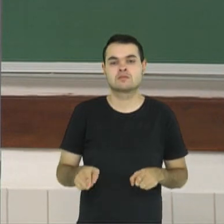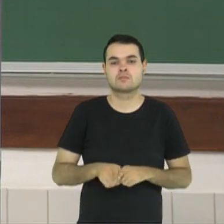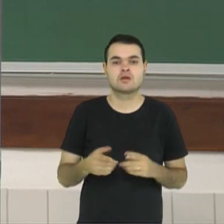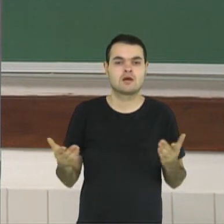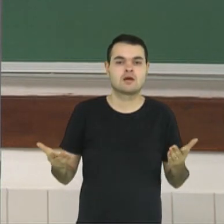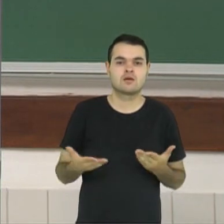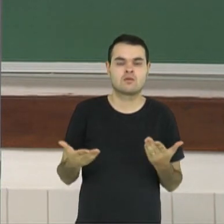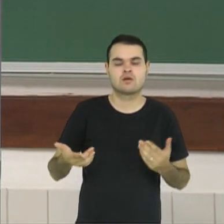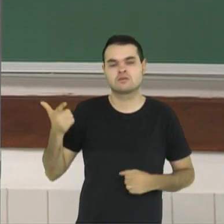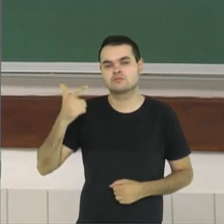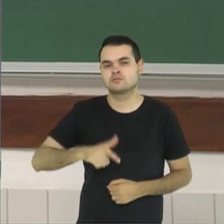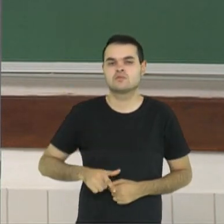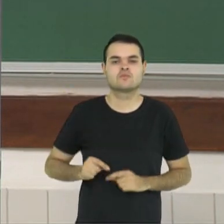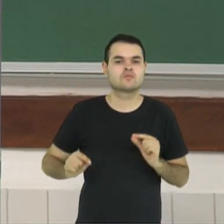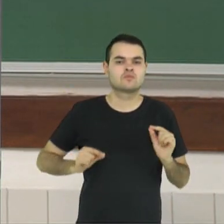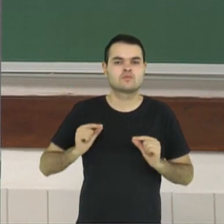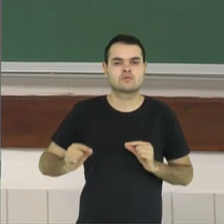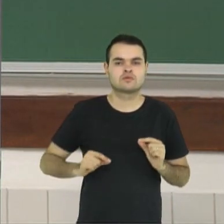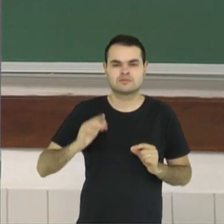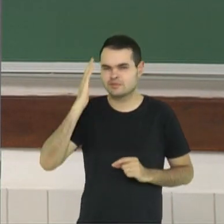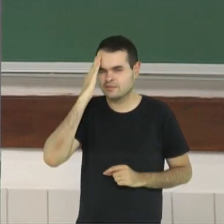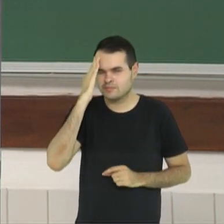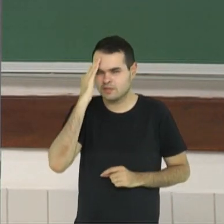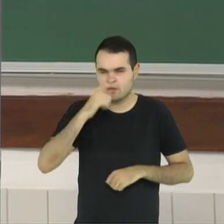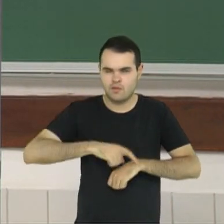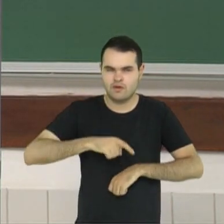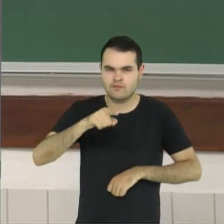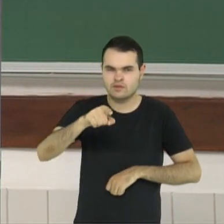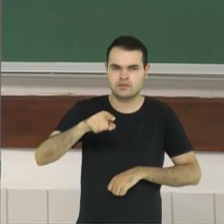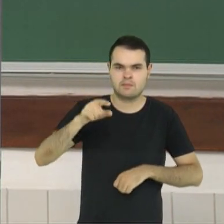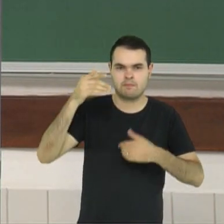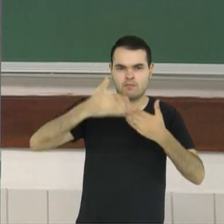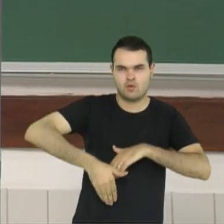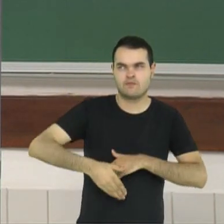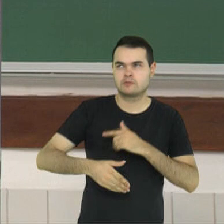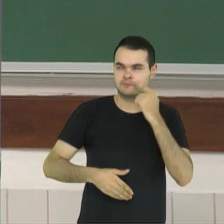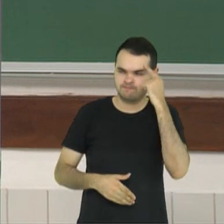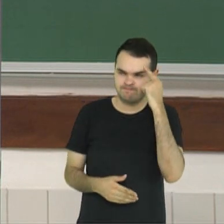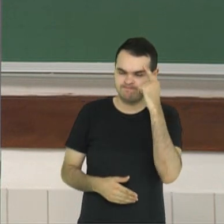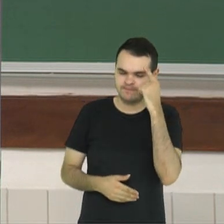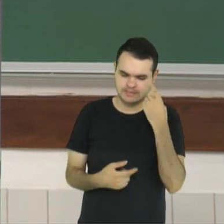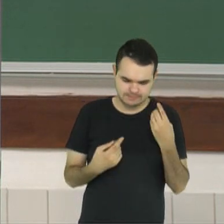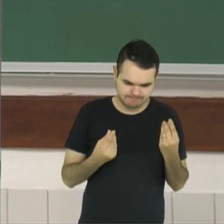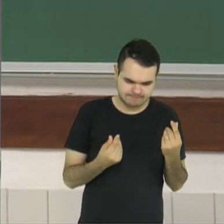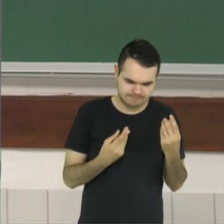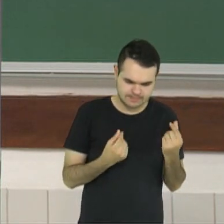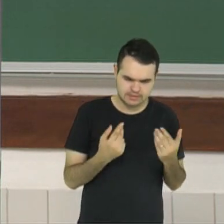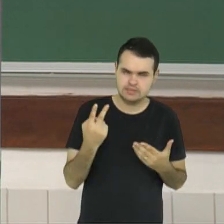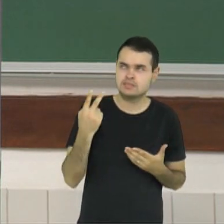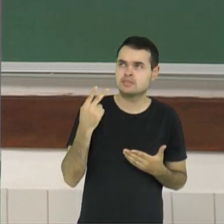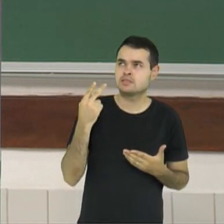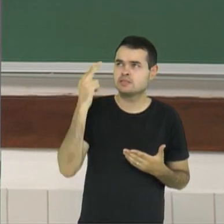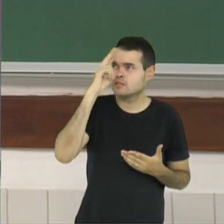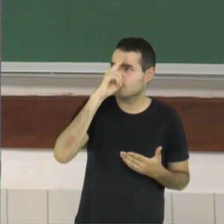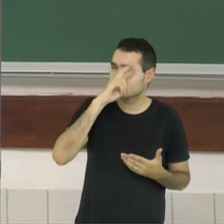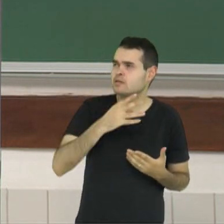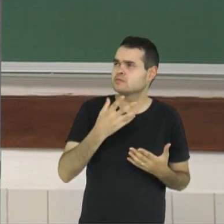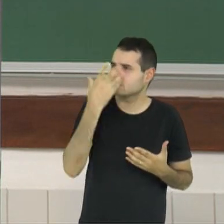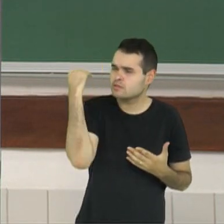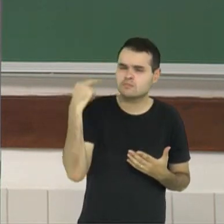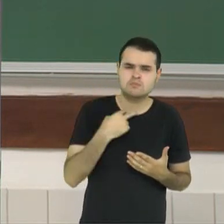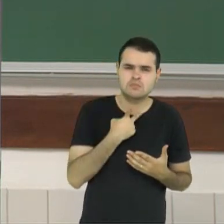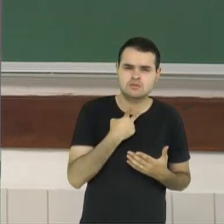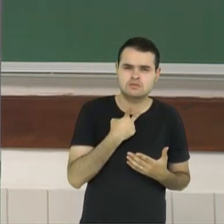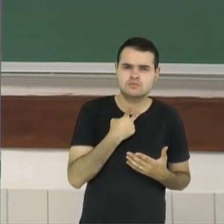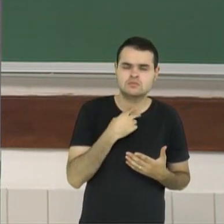Agora, novamente, sabe aquela hora que você faz aquela prova, que você pensa assim, nossa, eu tenho que lembrar disso, não posso esquecer. A coisa